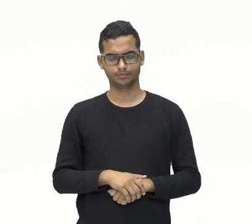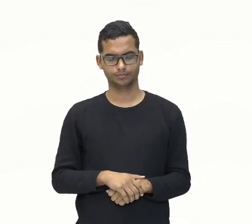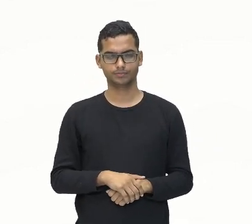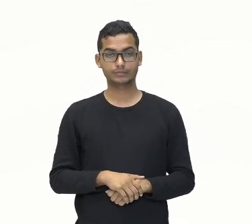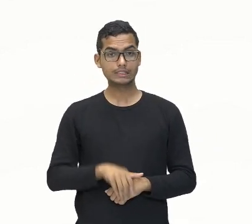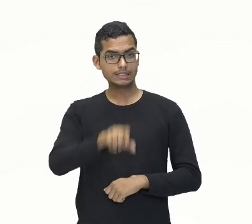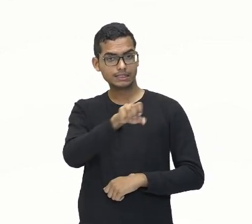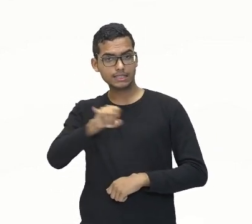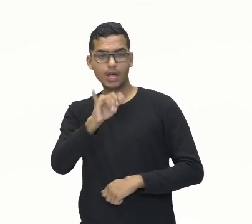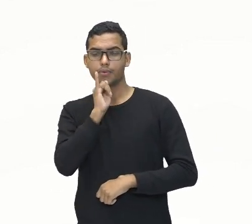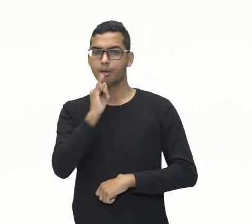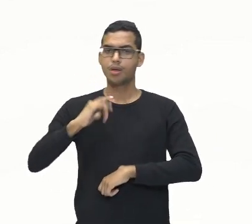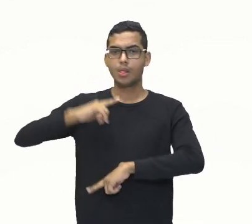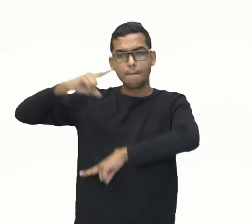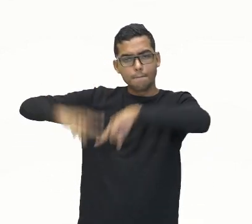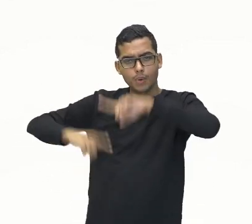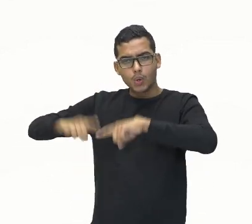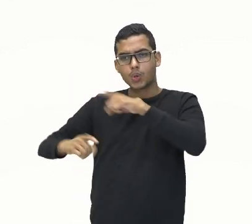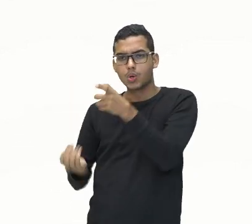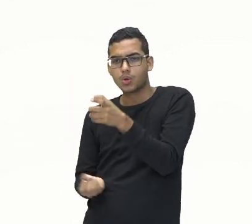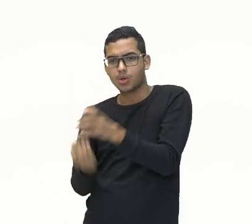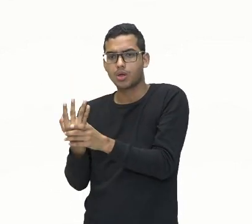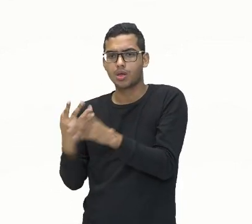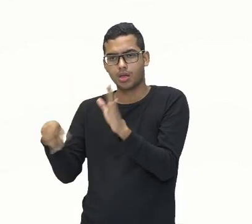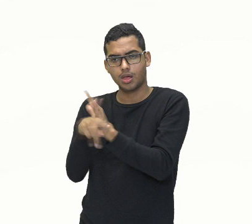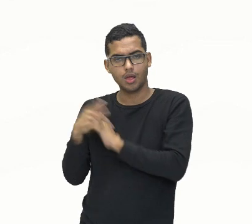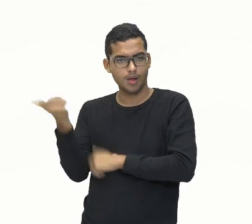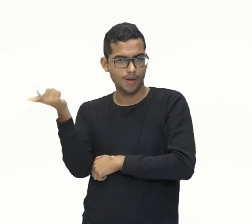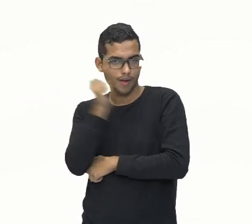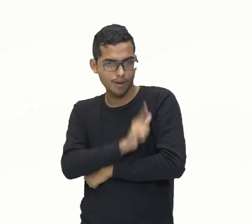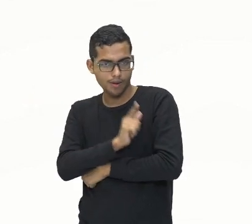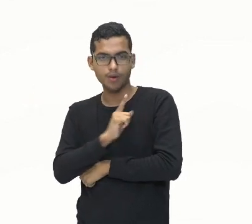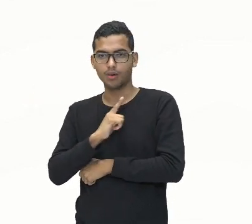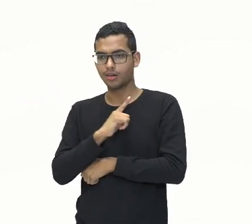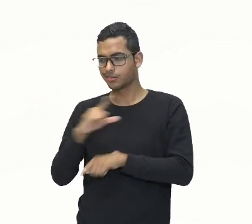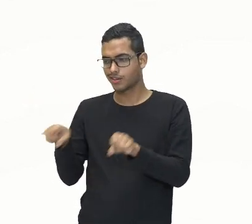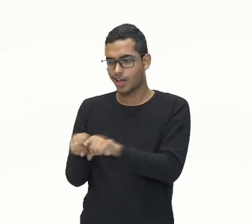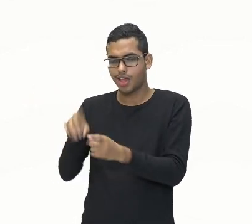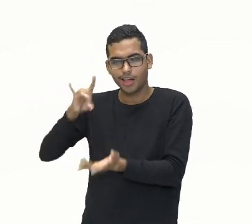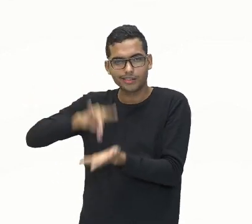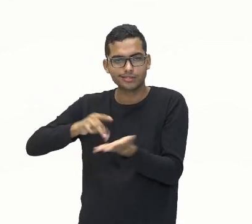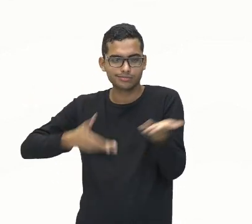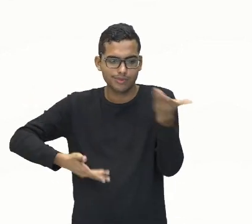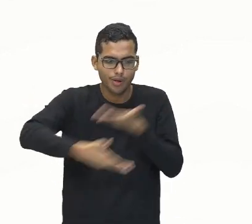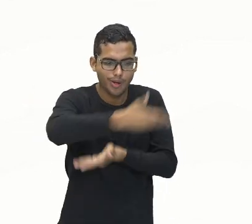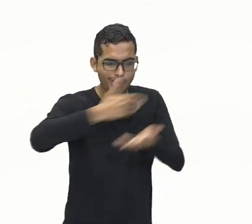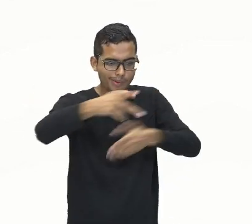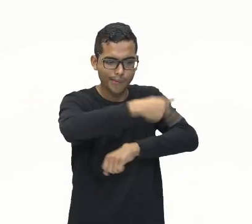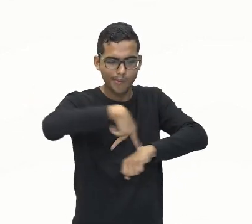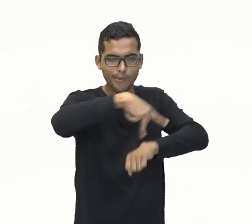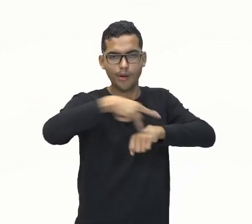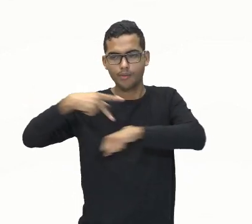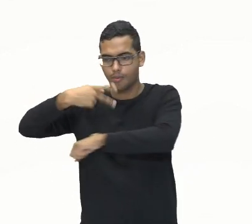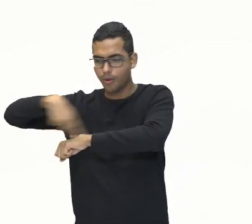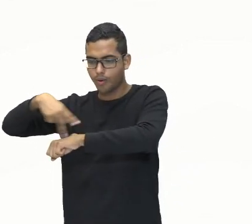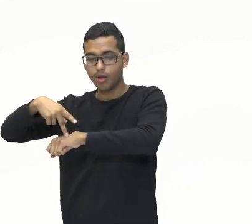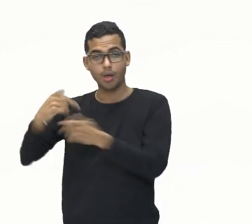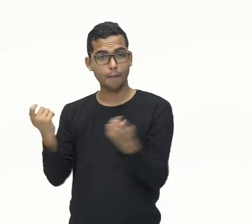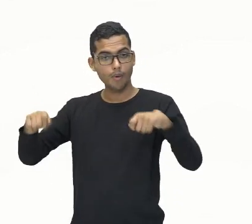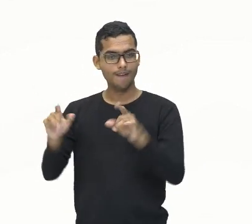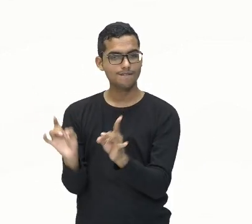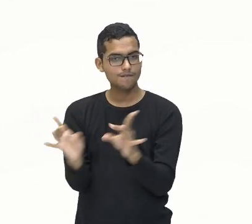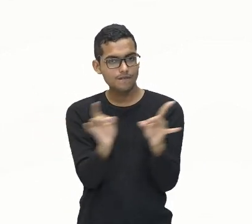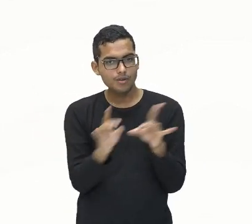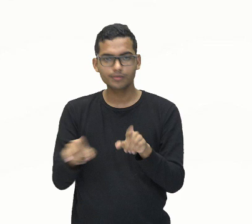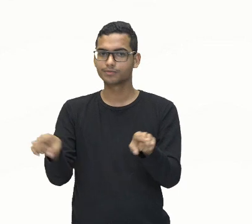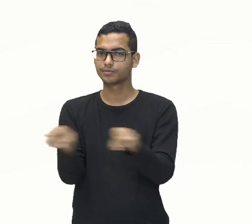gente tem a liberdade de fazer essas transações comerciais internacionais, nós podemos aí,